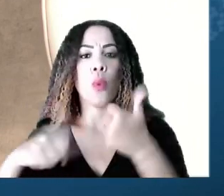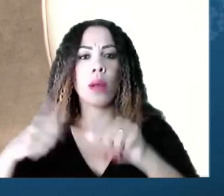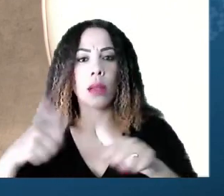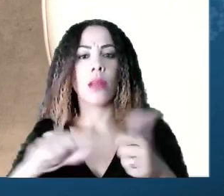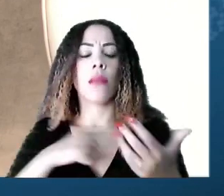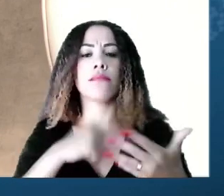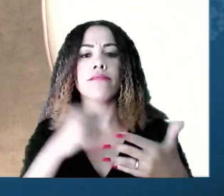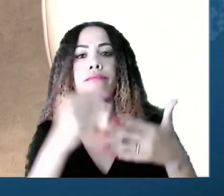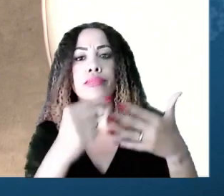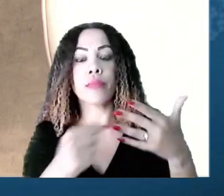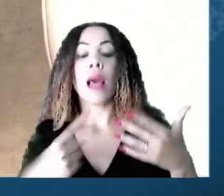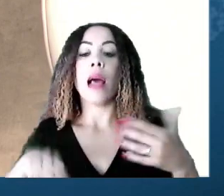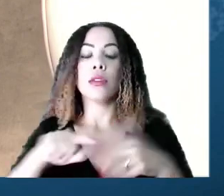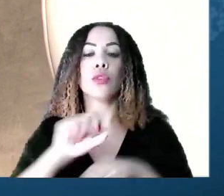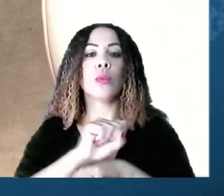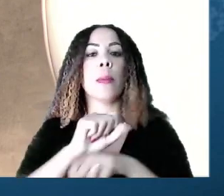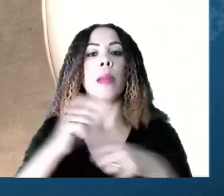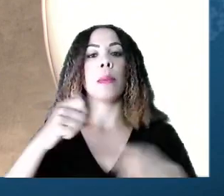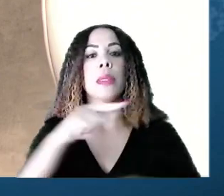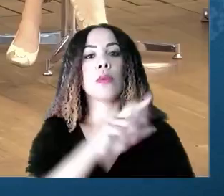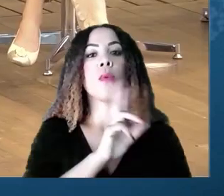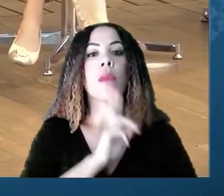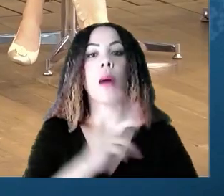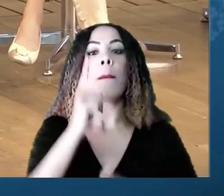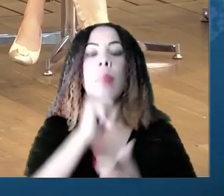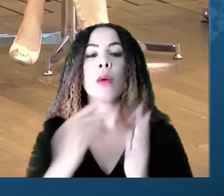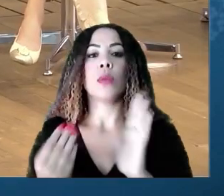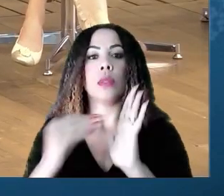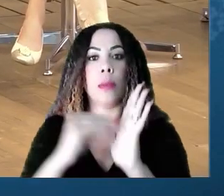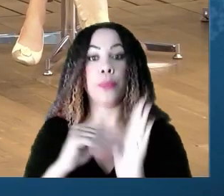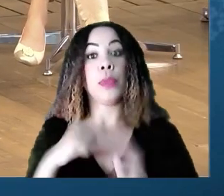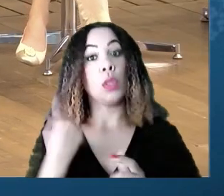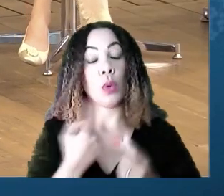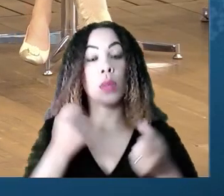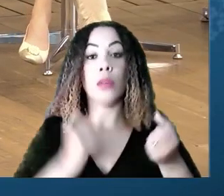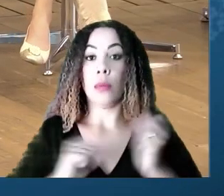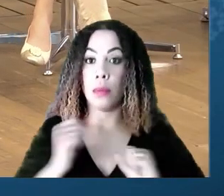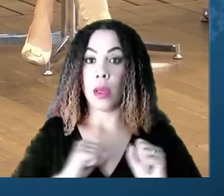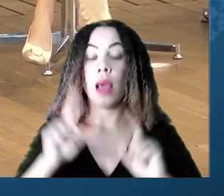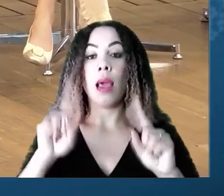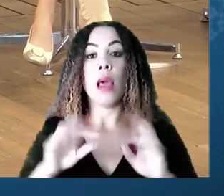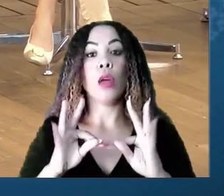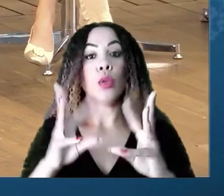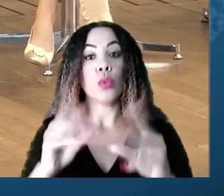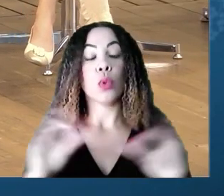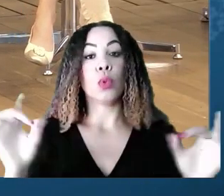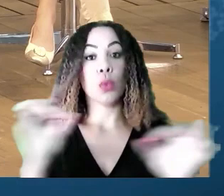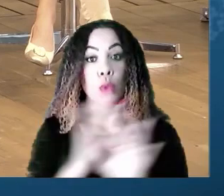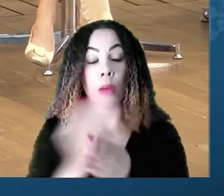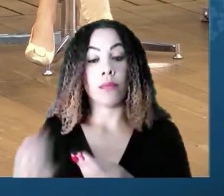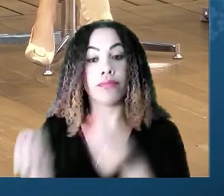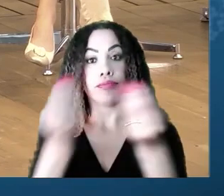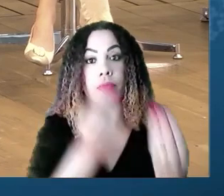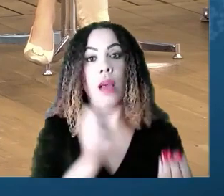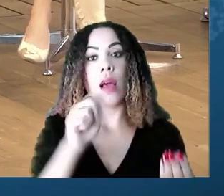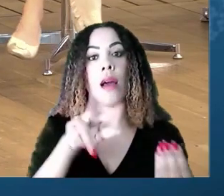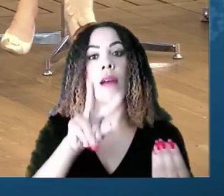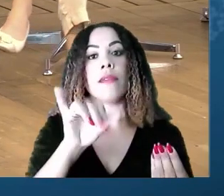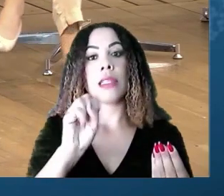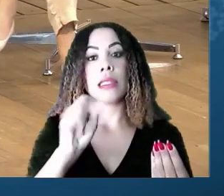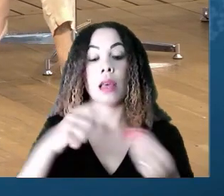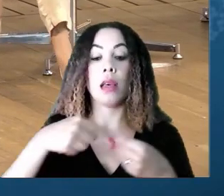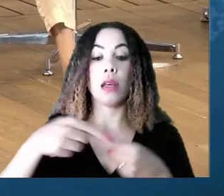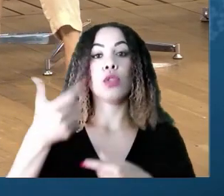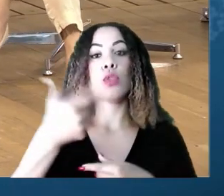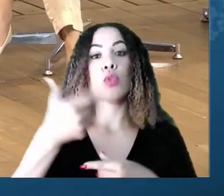desses resultados para completar essa submissão. A nossa expectativa é completar a submissão para a Anvisa no segundo semestre, a Anvisa